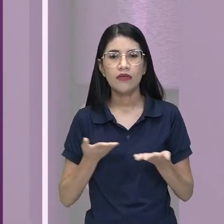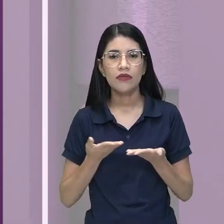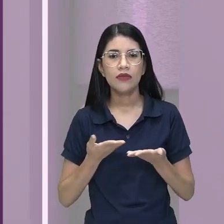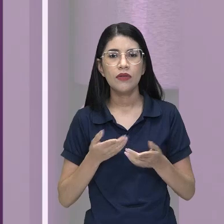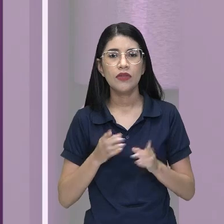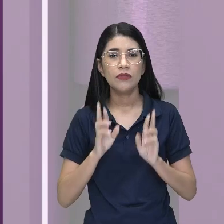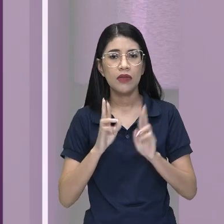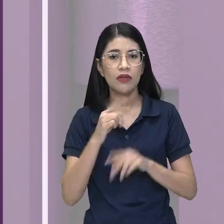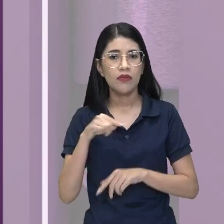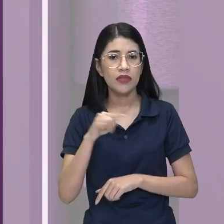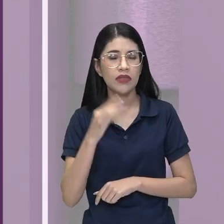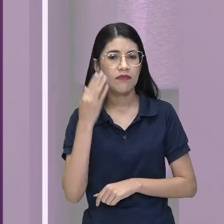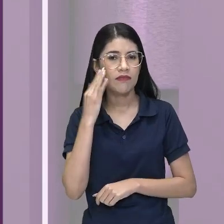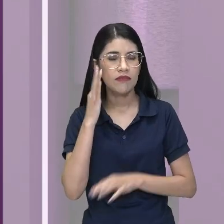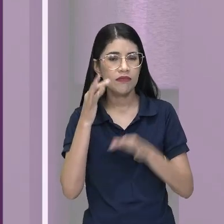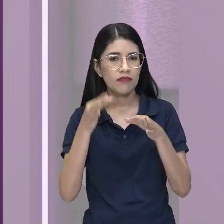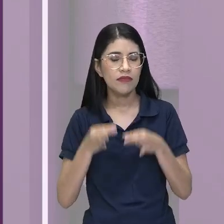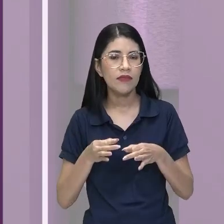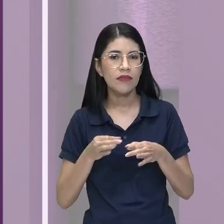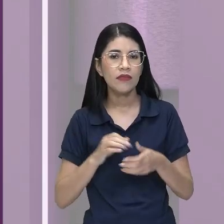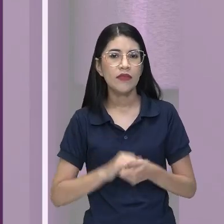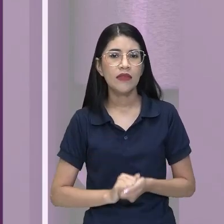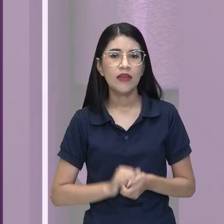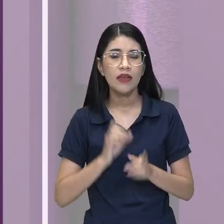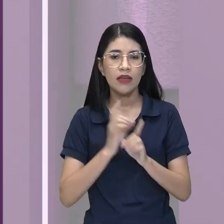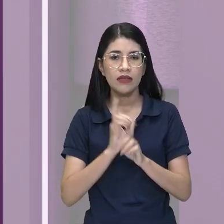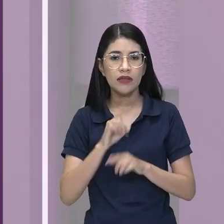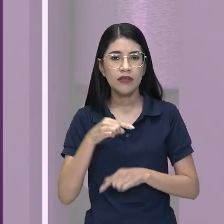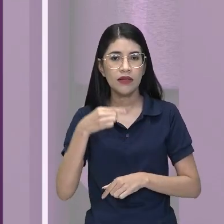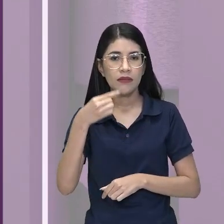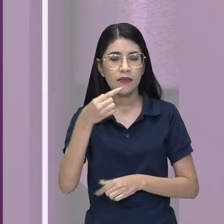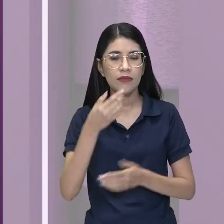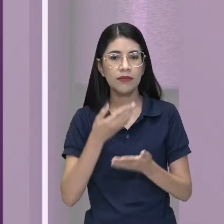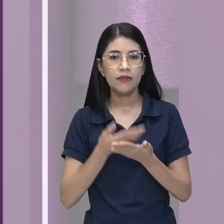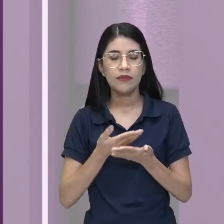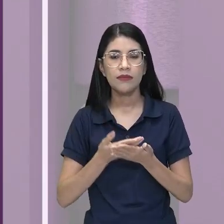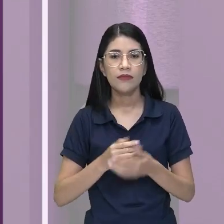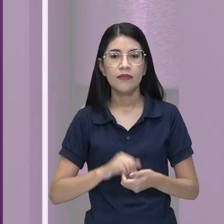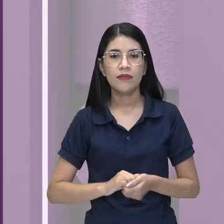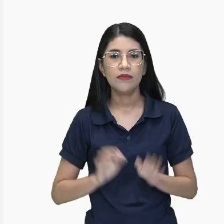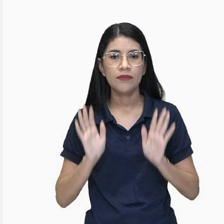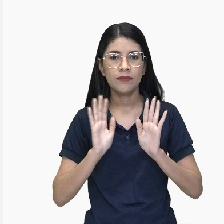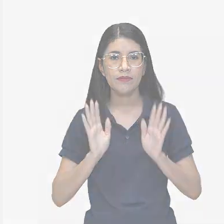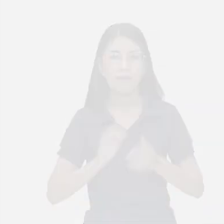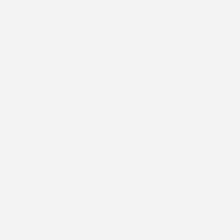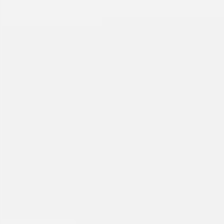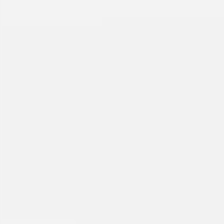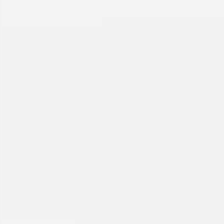hoje. Espero que vocês tenham compreendido, tá? E a gente se encontra aqui numa próxima oportunidade. Até lá!